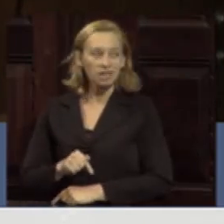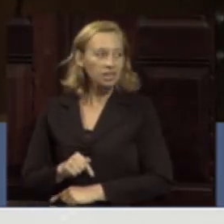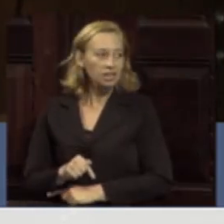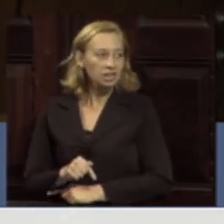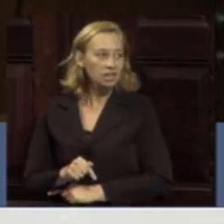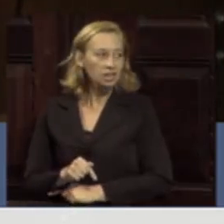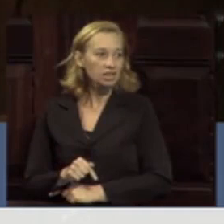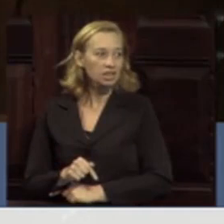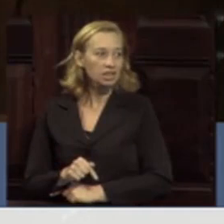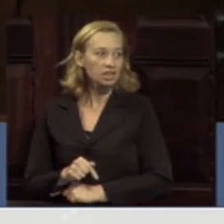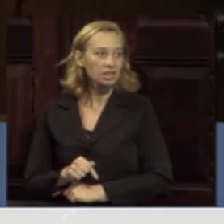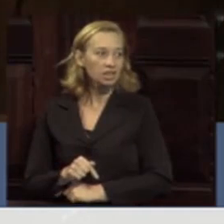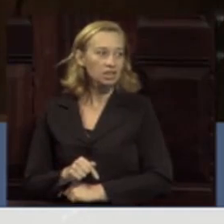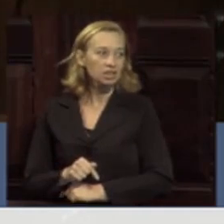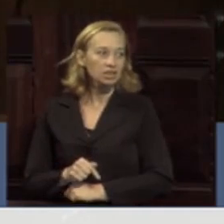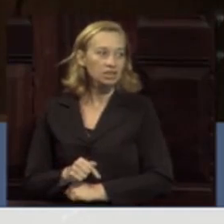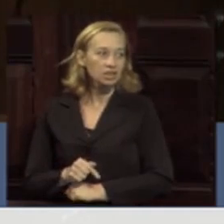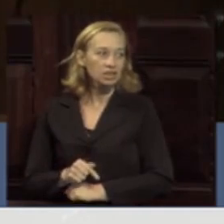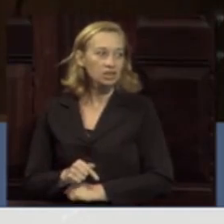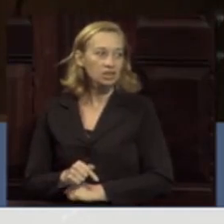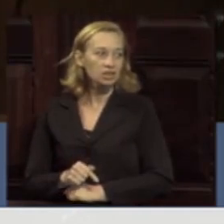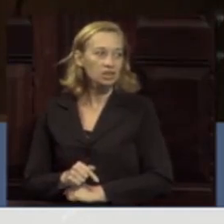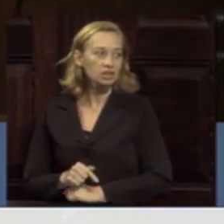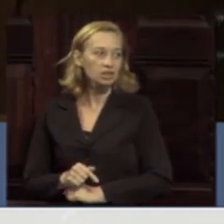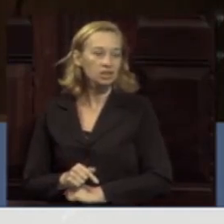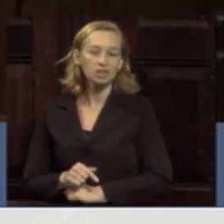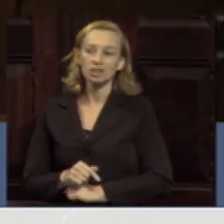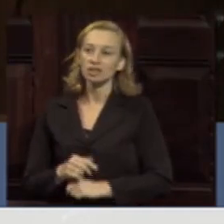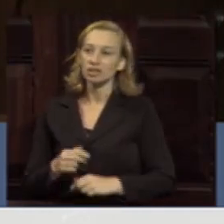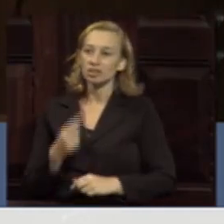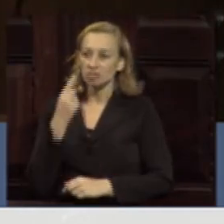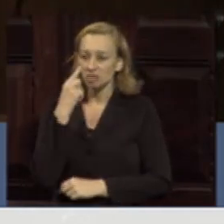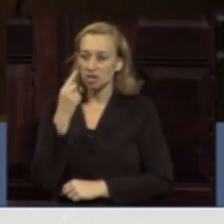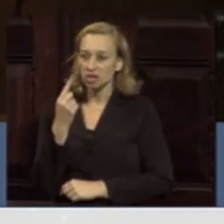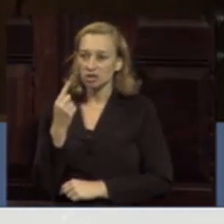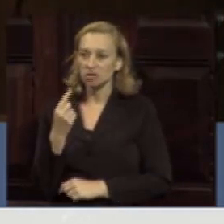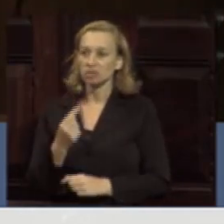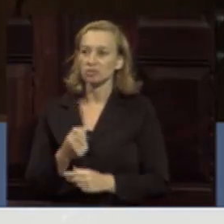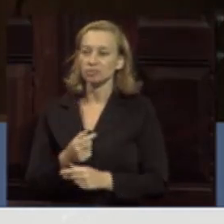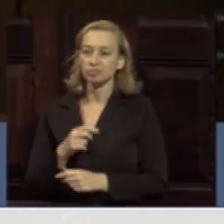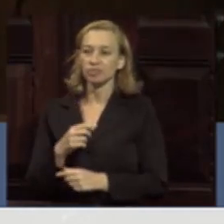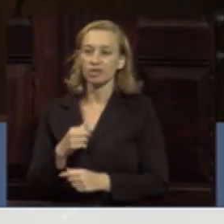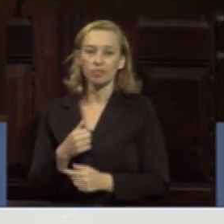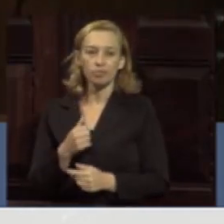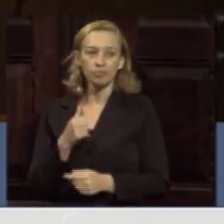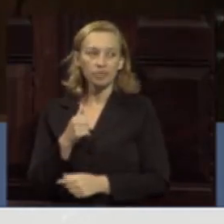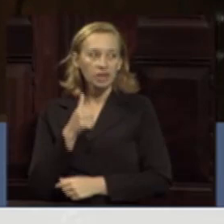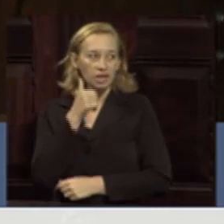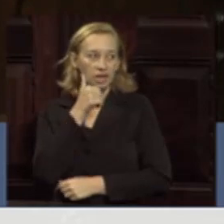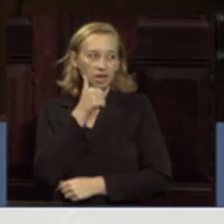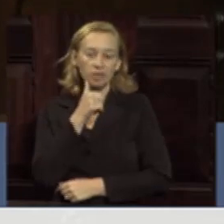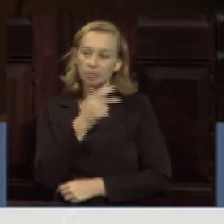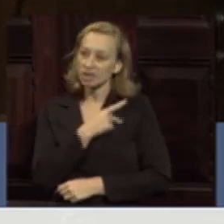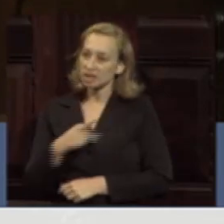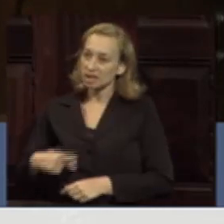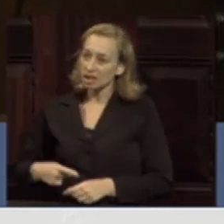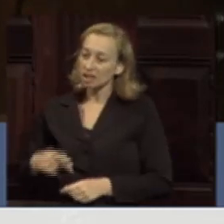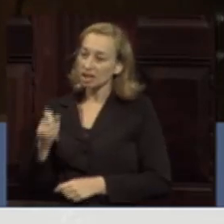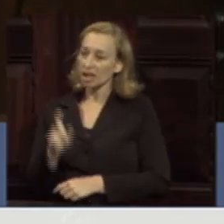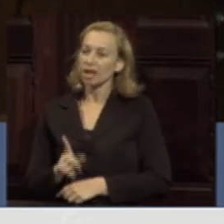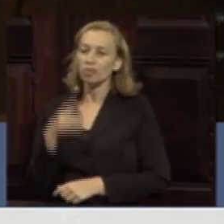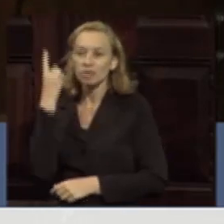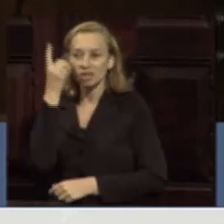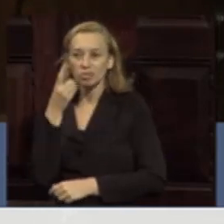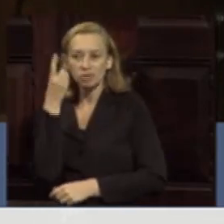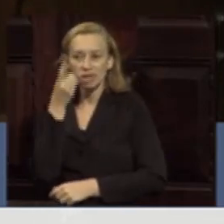Vossa Excelência e aqui de demais companheiras deputadas, que permanentemente vem lutando para mostrar que a mulher tem um lugar muito especial,